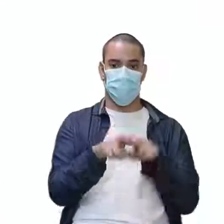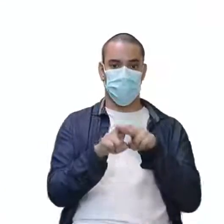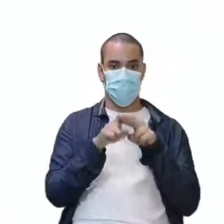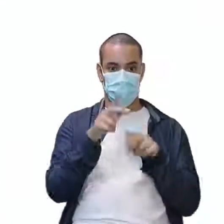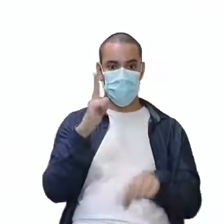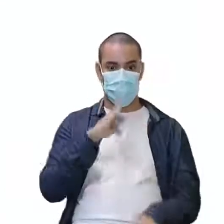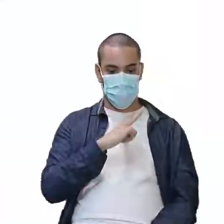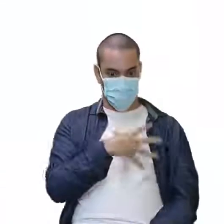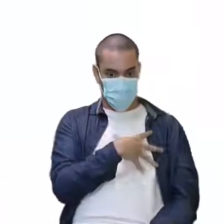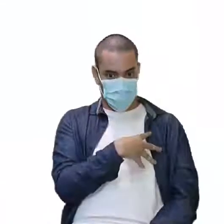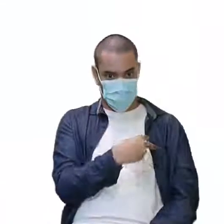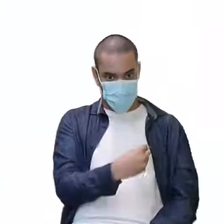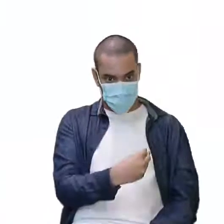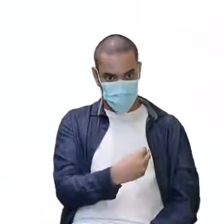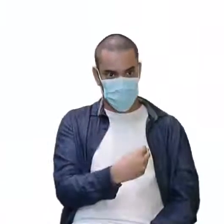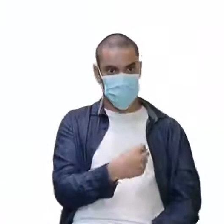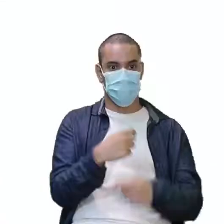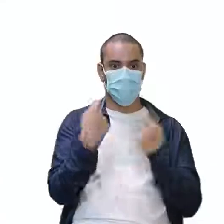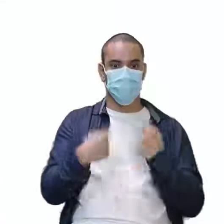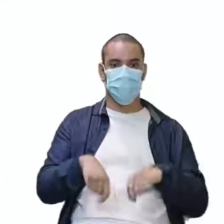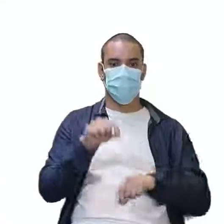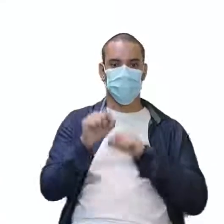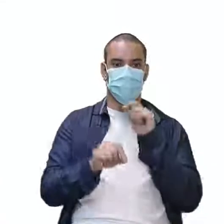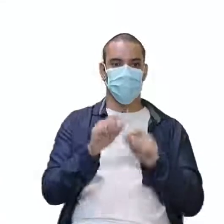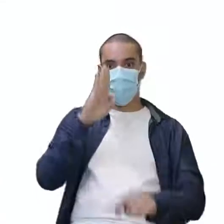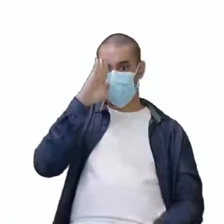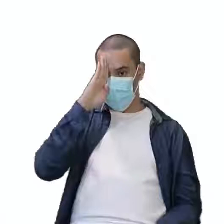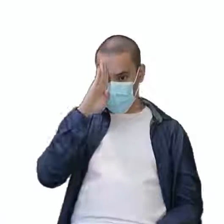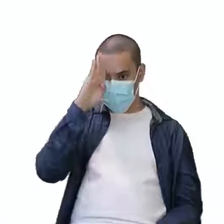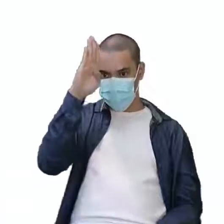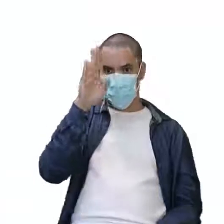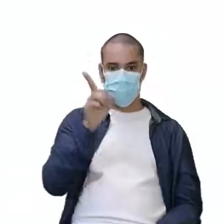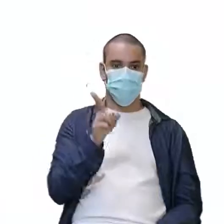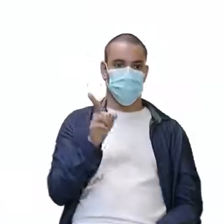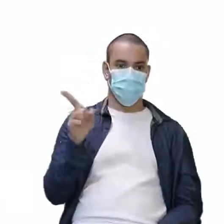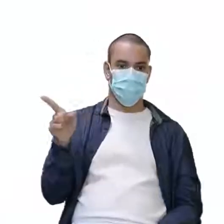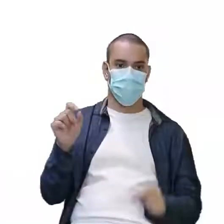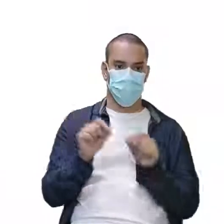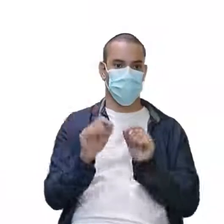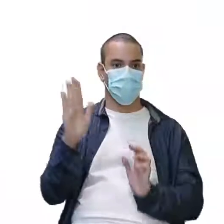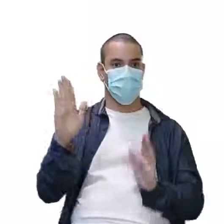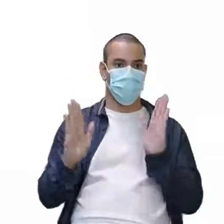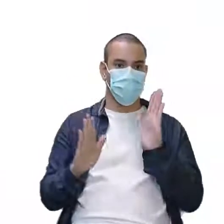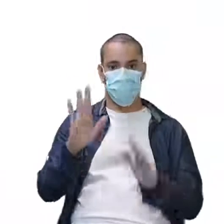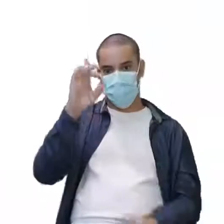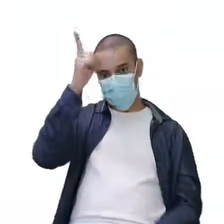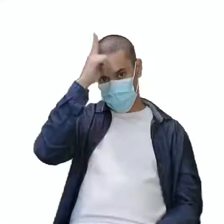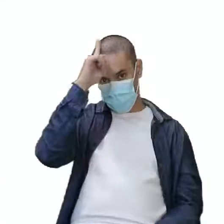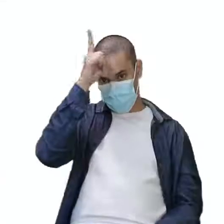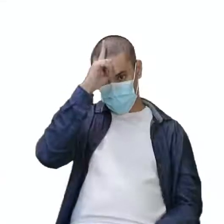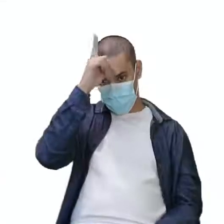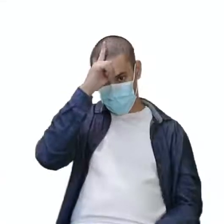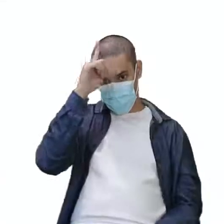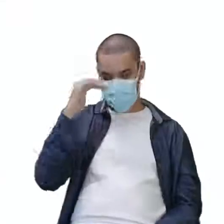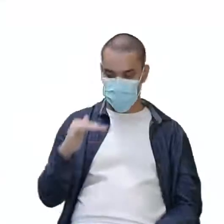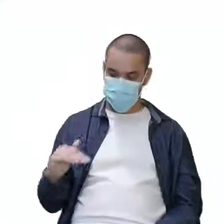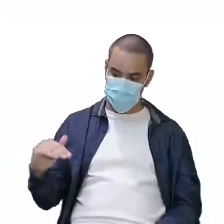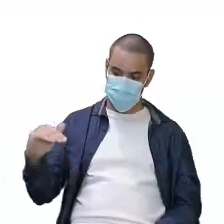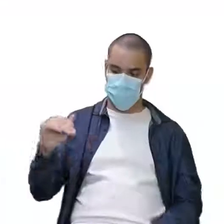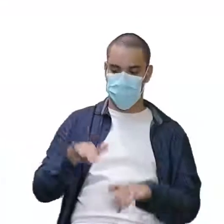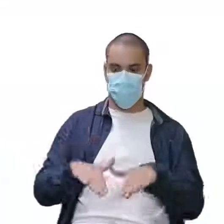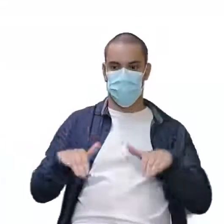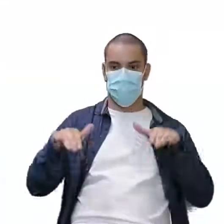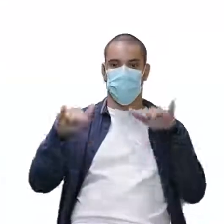você tem um filhote, você tem que priorizar que esse filhote chegue à fase adulta e consiga também se reproduzir para você manter esse bando.